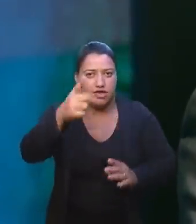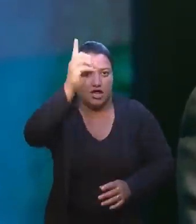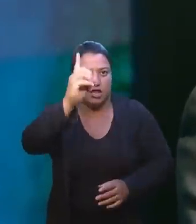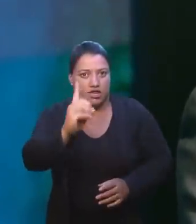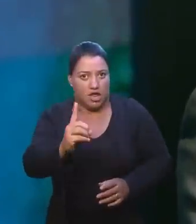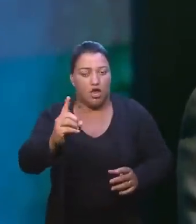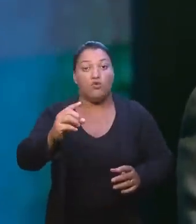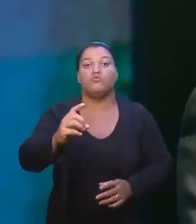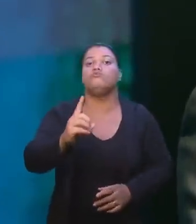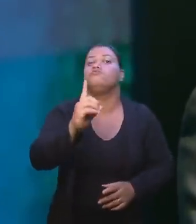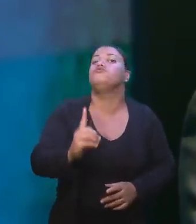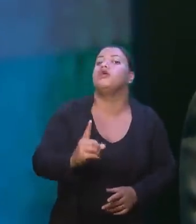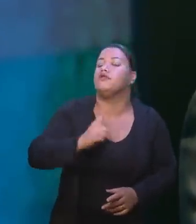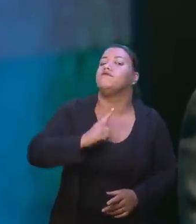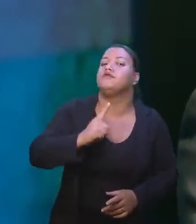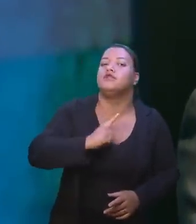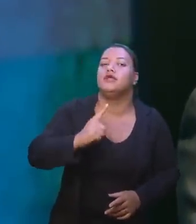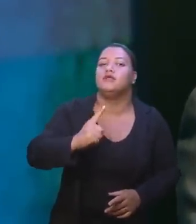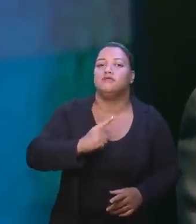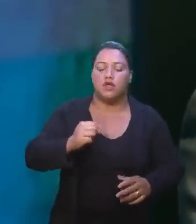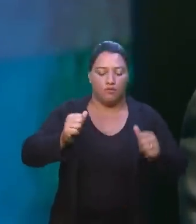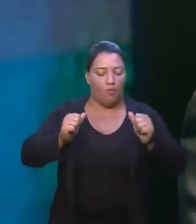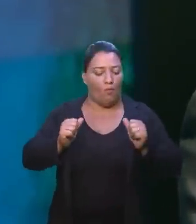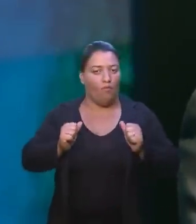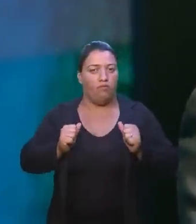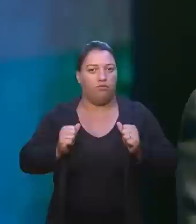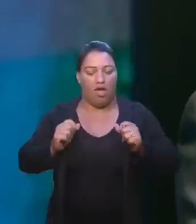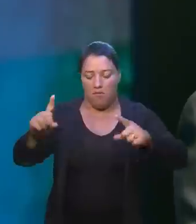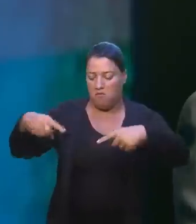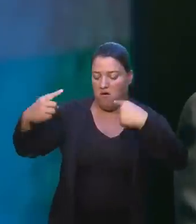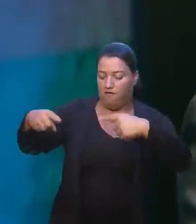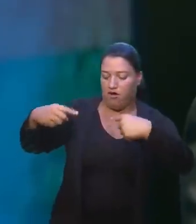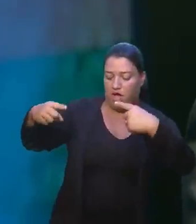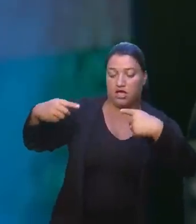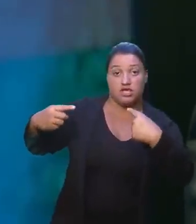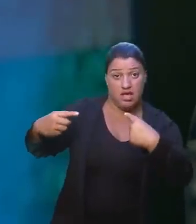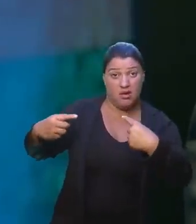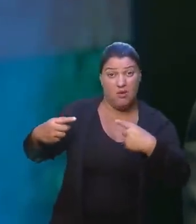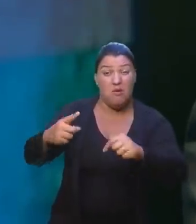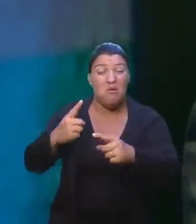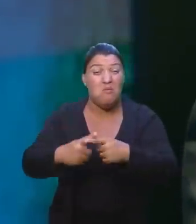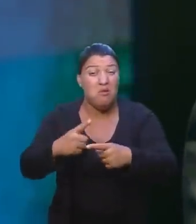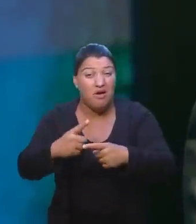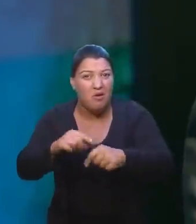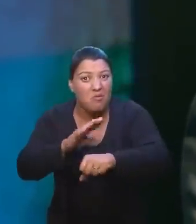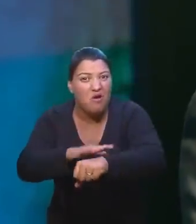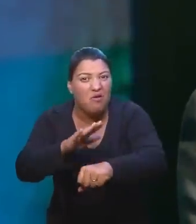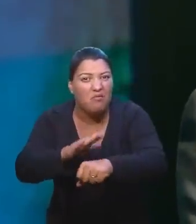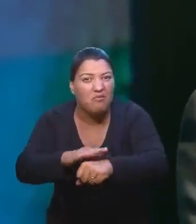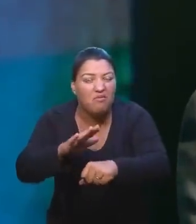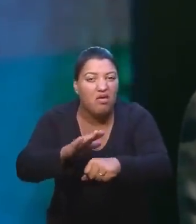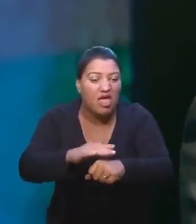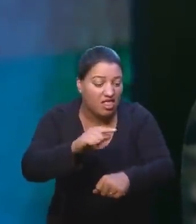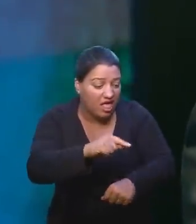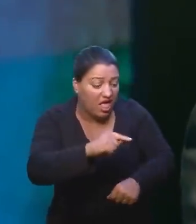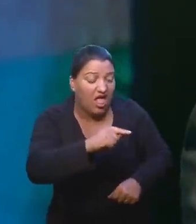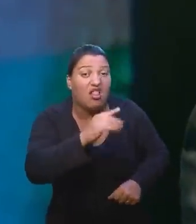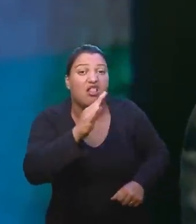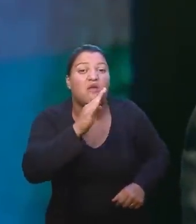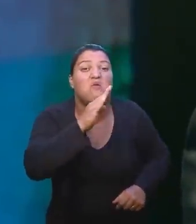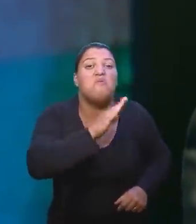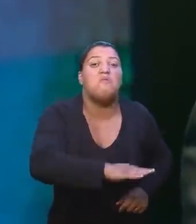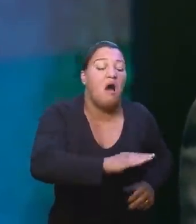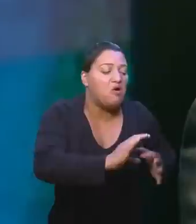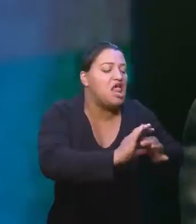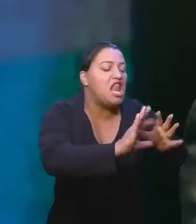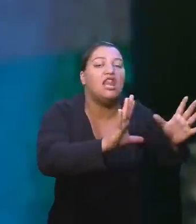indiferente às provocações de qualquer natureza. Numa época de insensatez como esta, o mal anda em